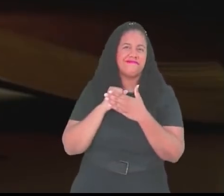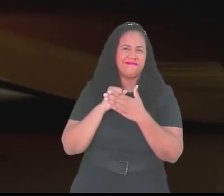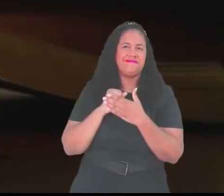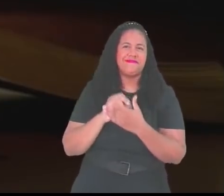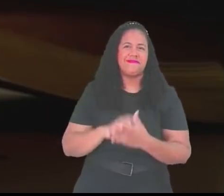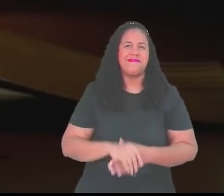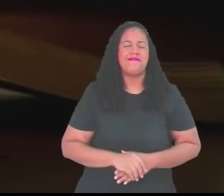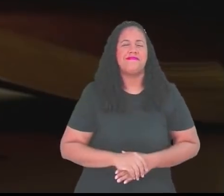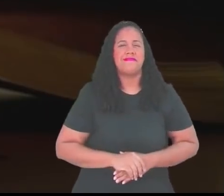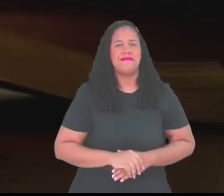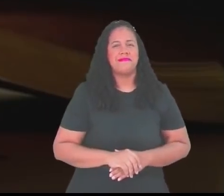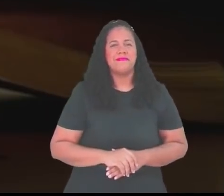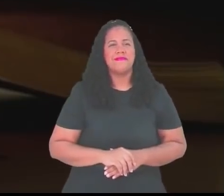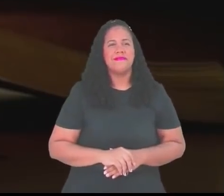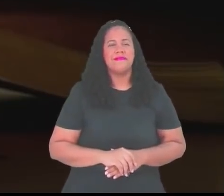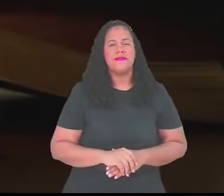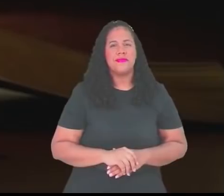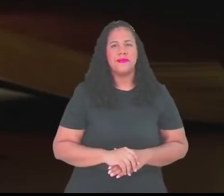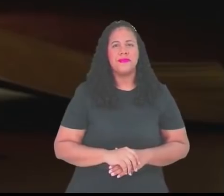refúgio.